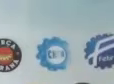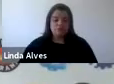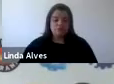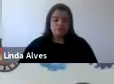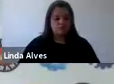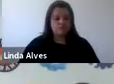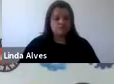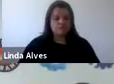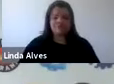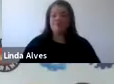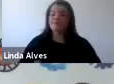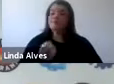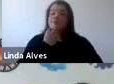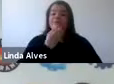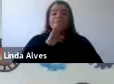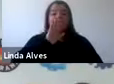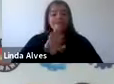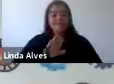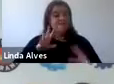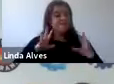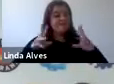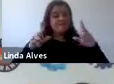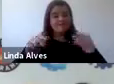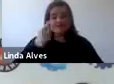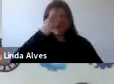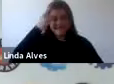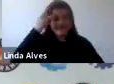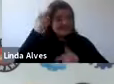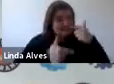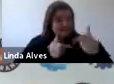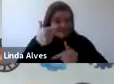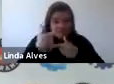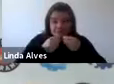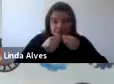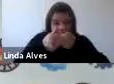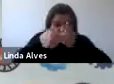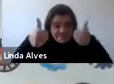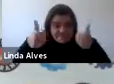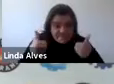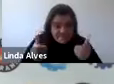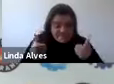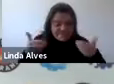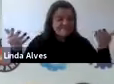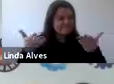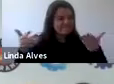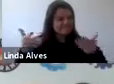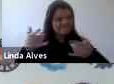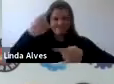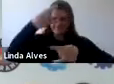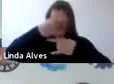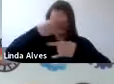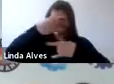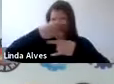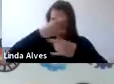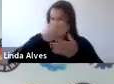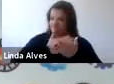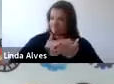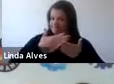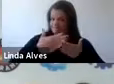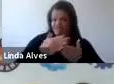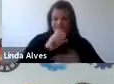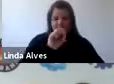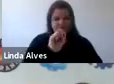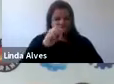tarde, trabalhadores e trabalhadoras, como estão vocês? Tudo bem? Estamos iniciando aqui mais uma live SMC,